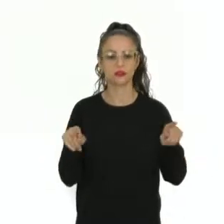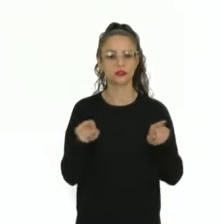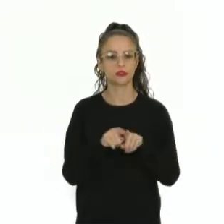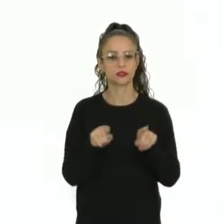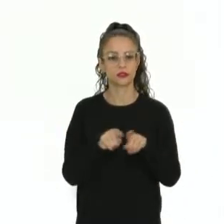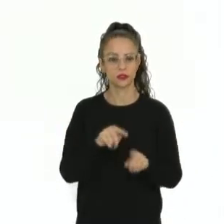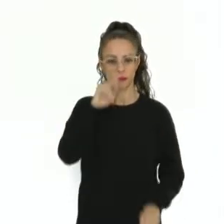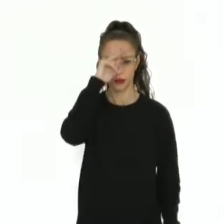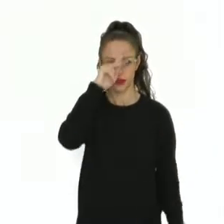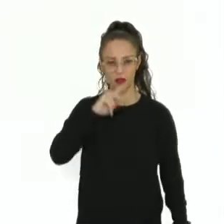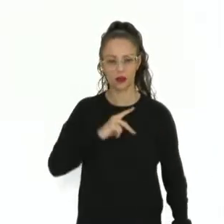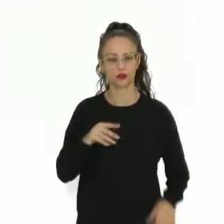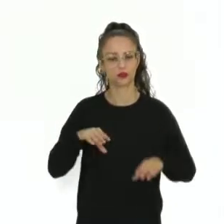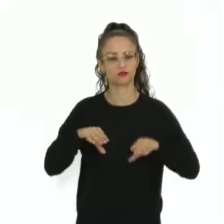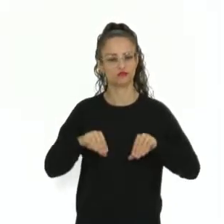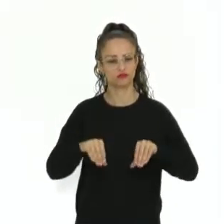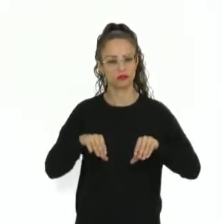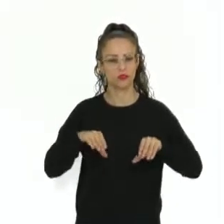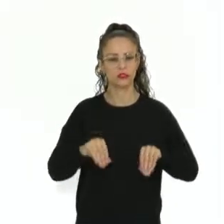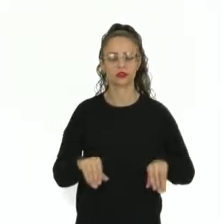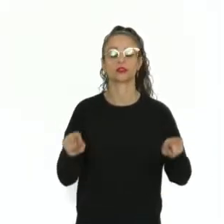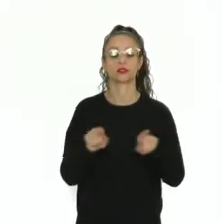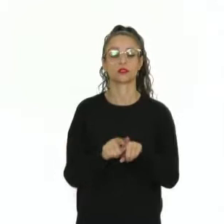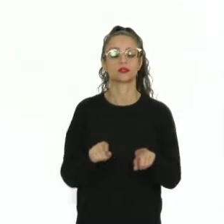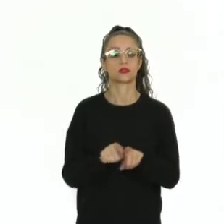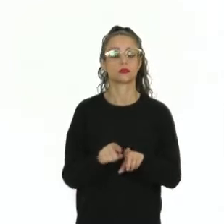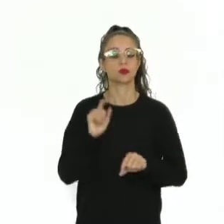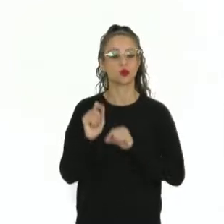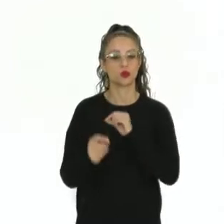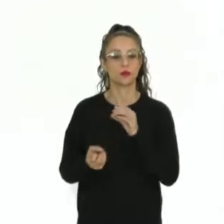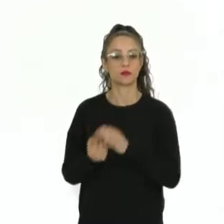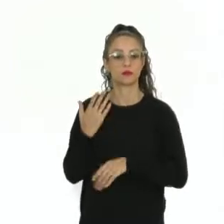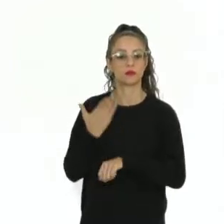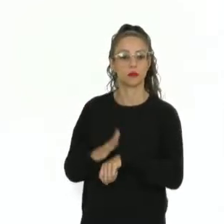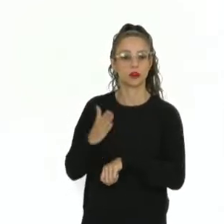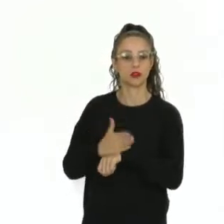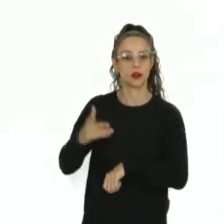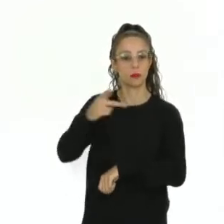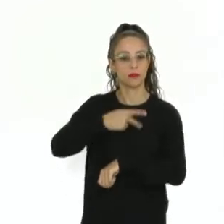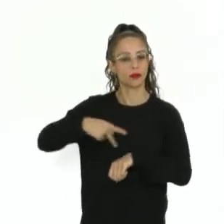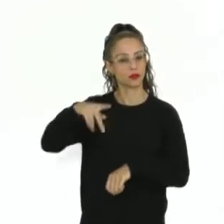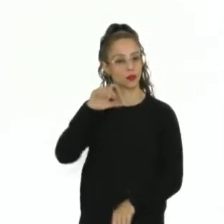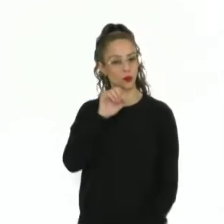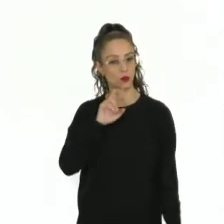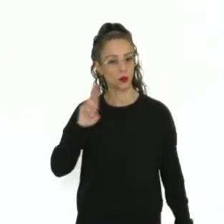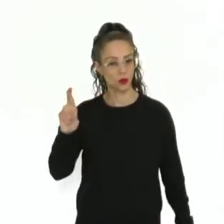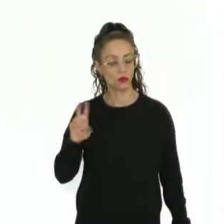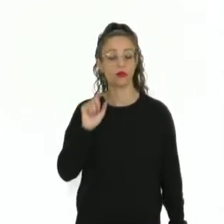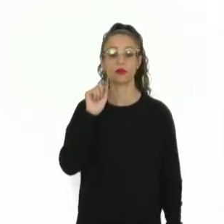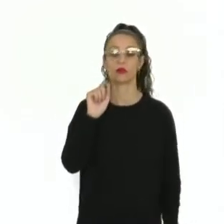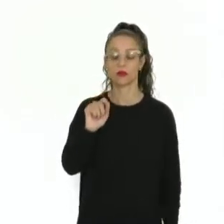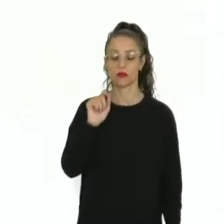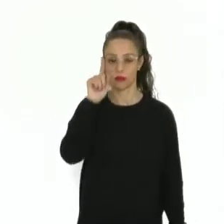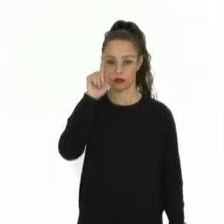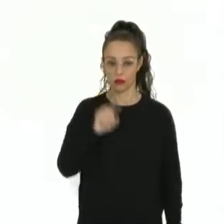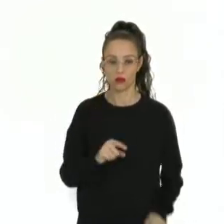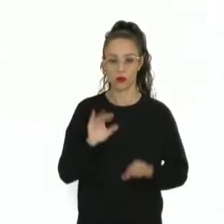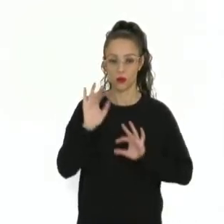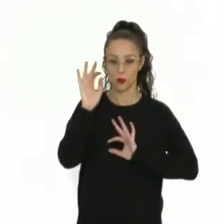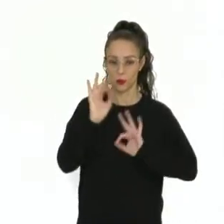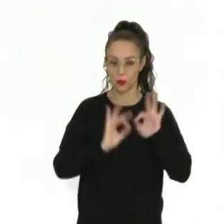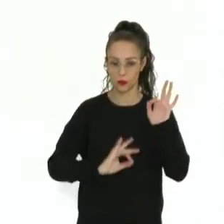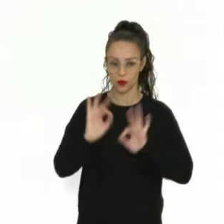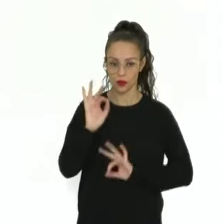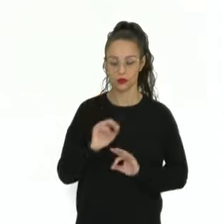a automassagem, práticas que tiveram origem em países orientais. Elas foram